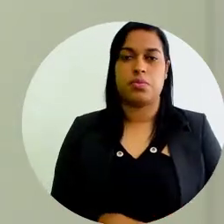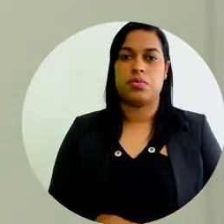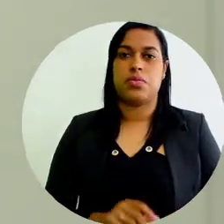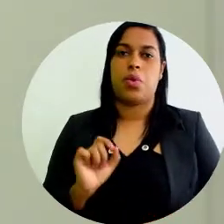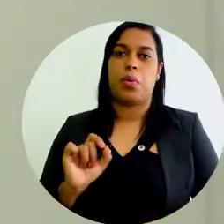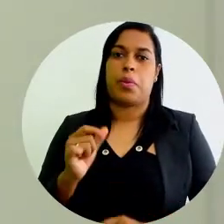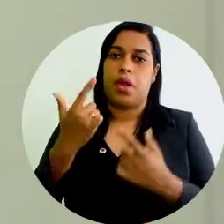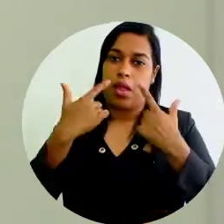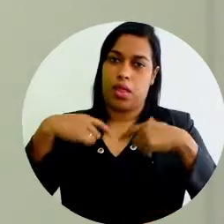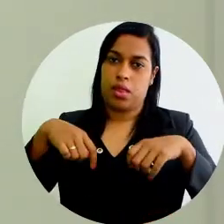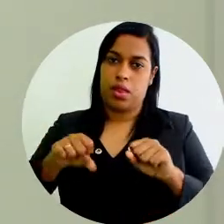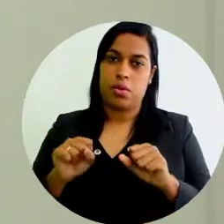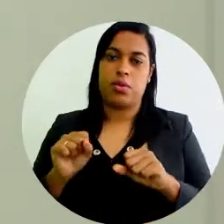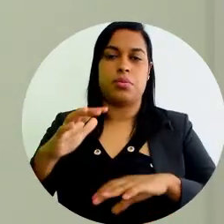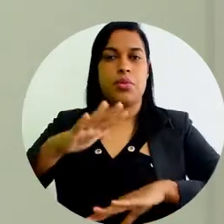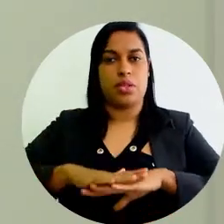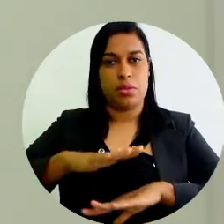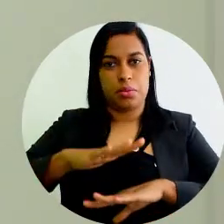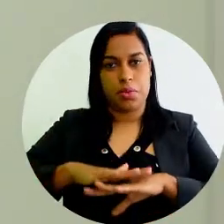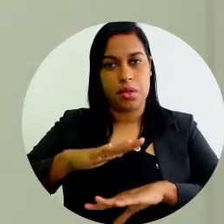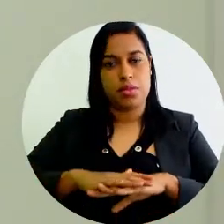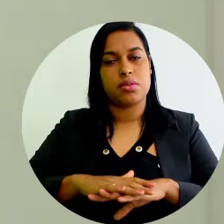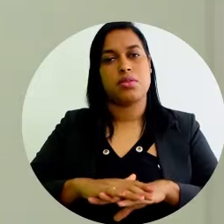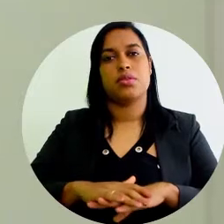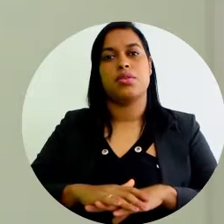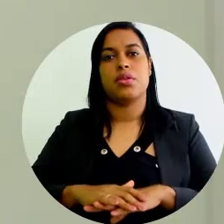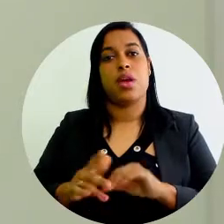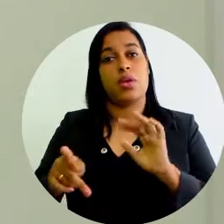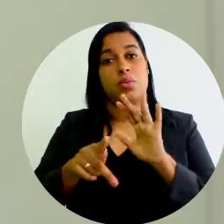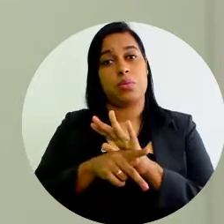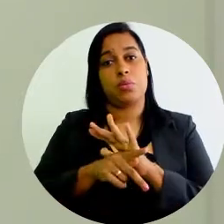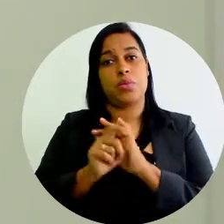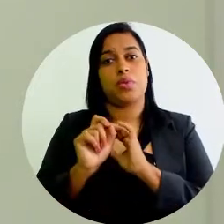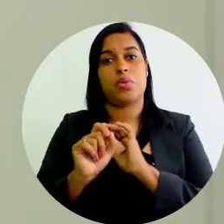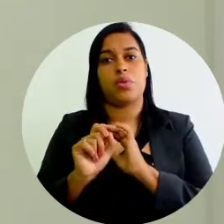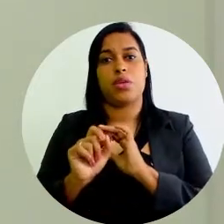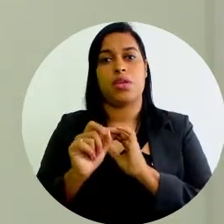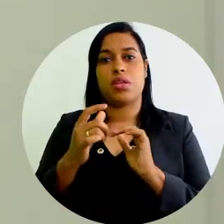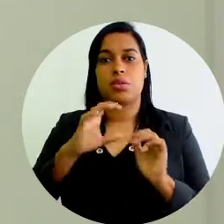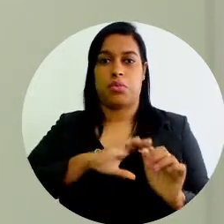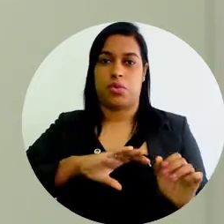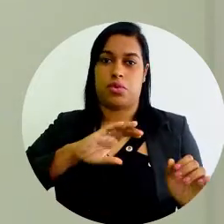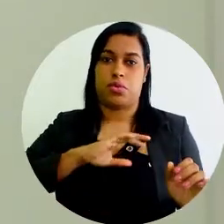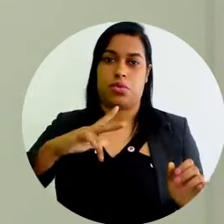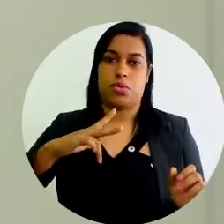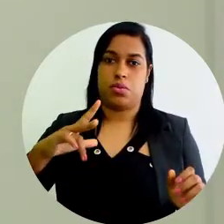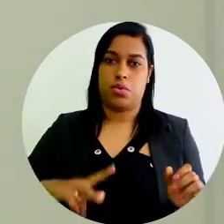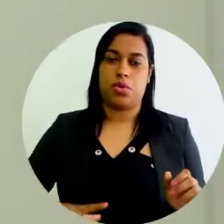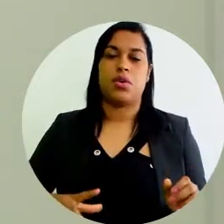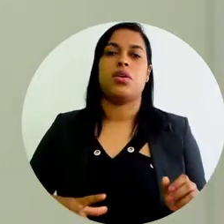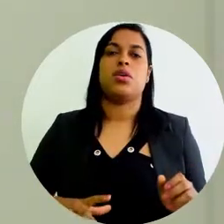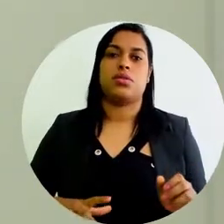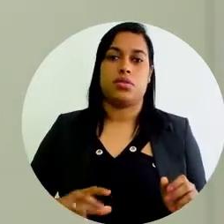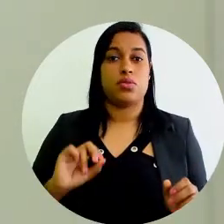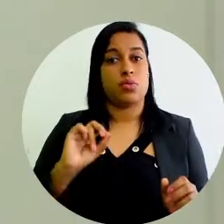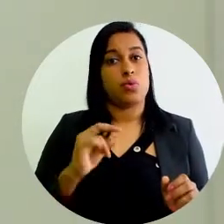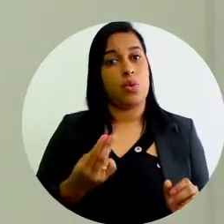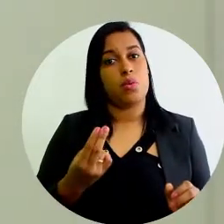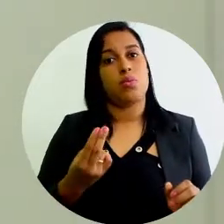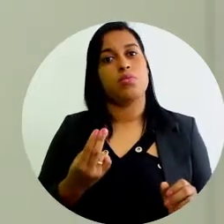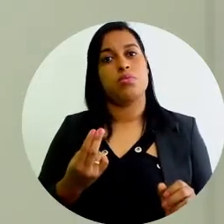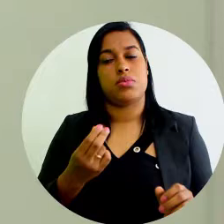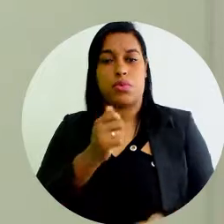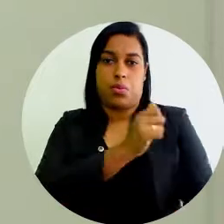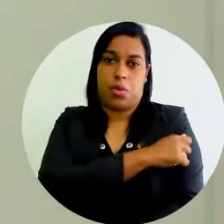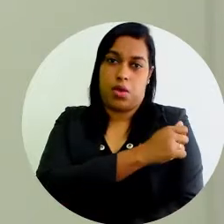educação básica, que são as linguagens matemática e o próprio componente de língua portuguesa ou a língua